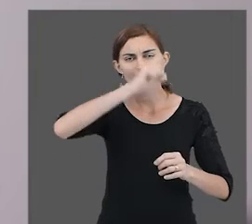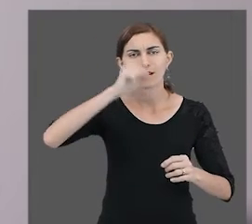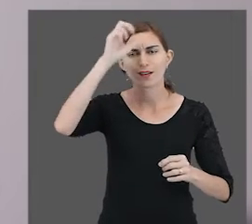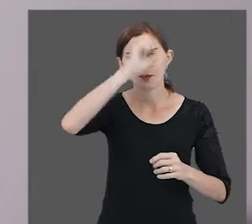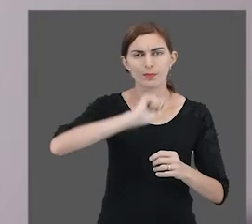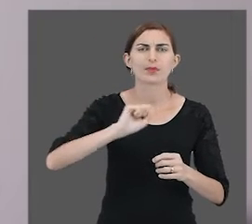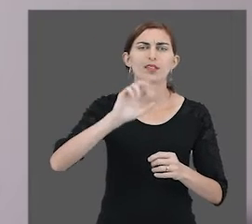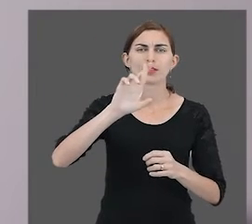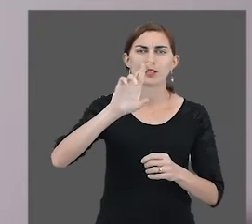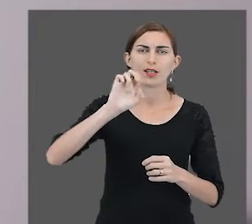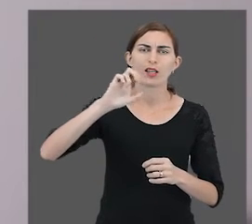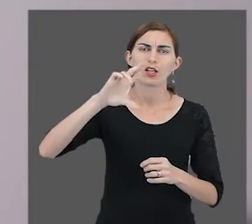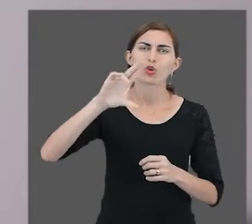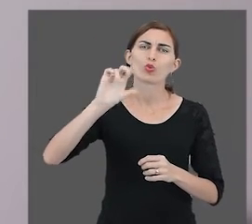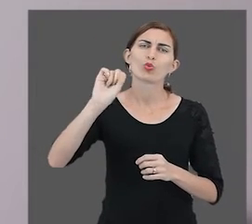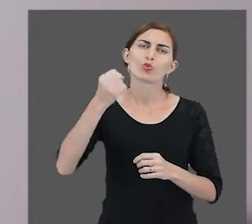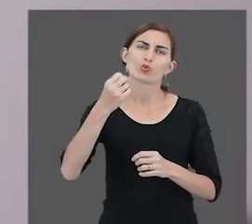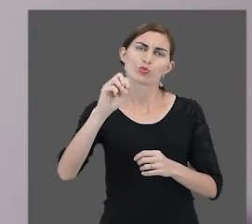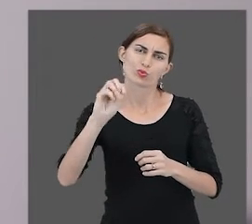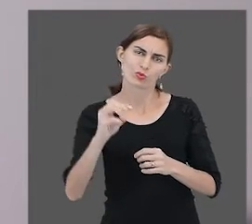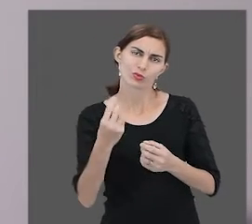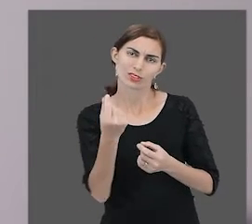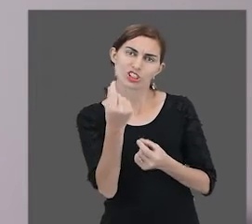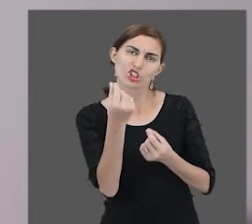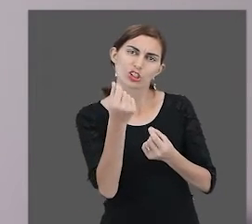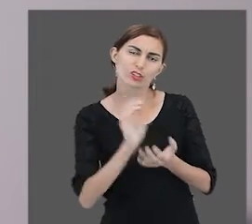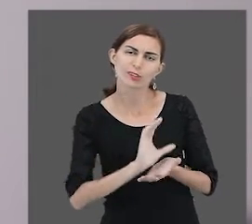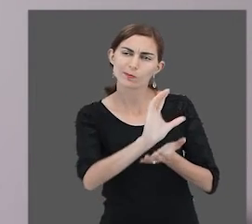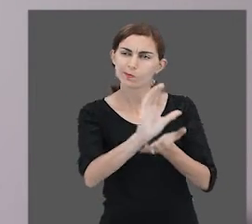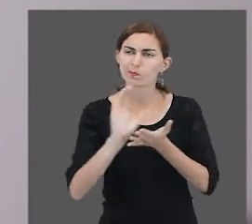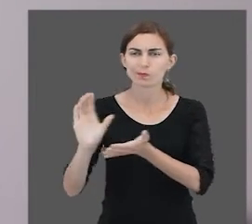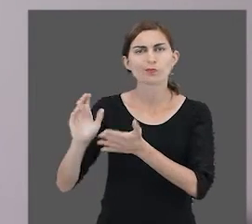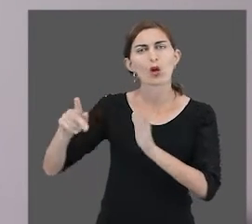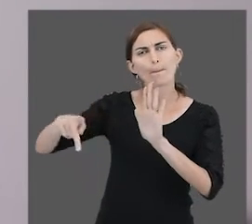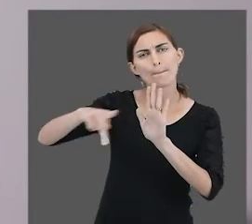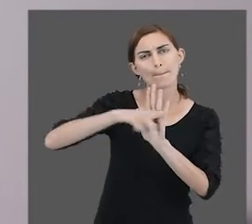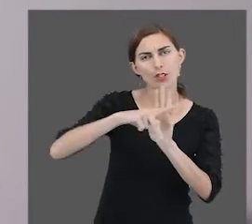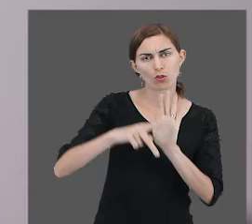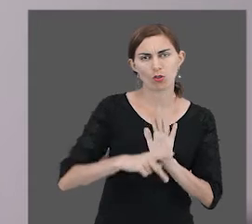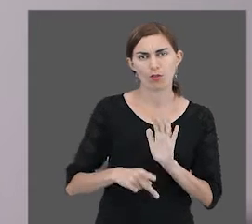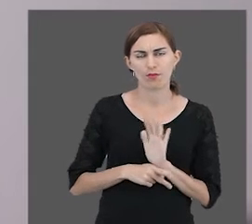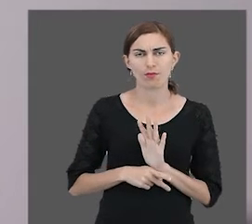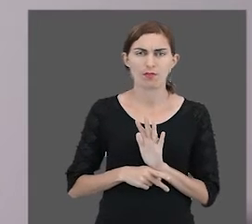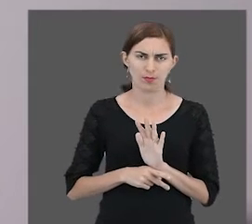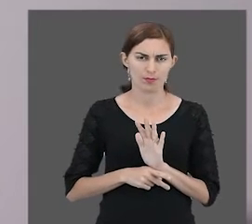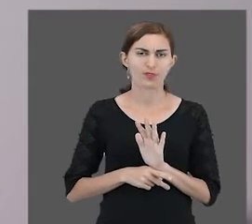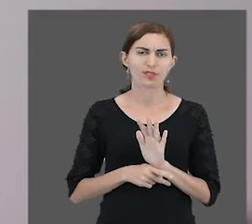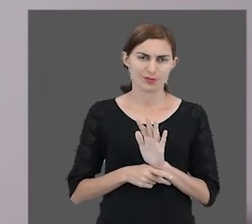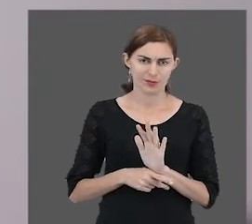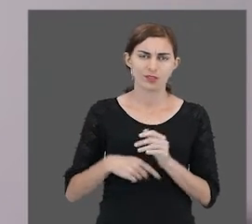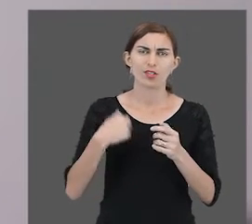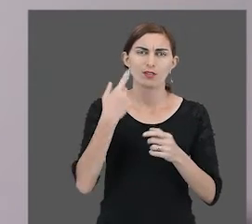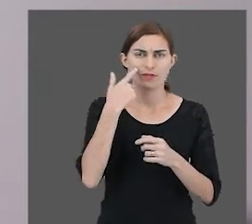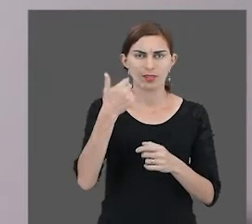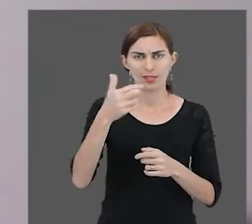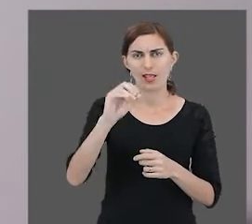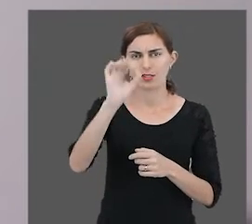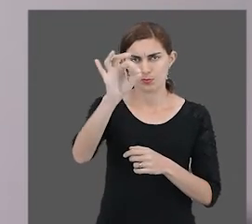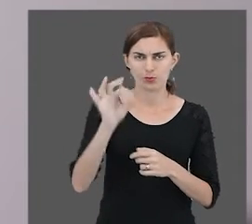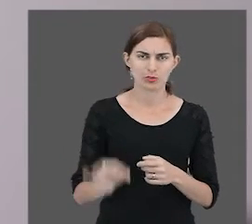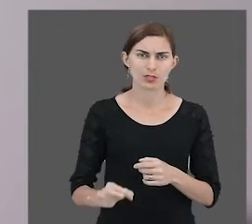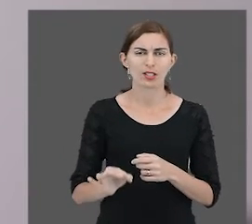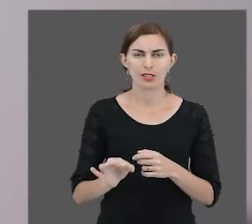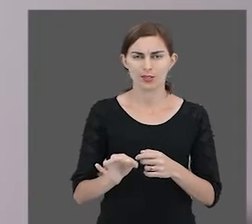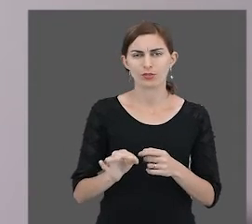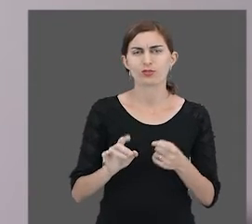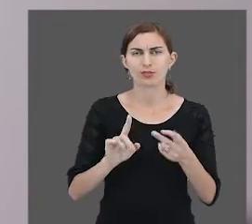aprender sobre os recursos federais que são encaminhados para a educação por programas. E não vai ser o foco, embora os 10% de